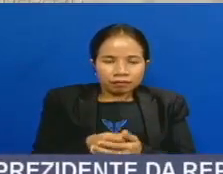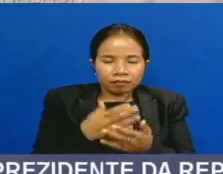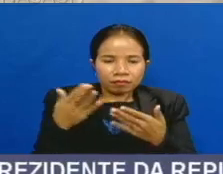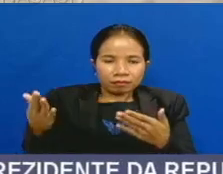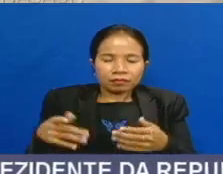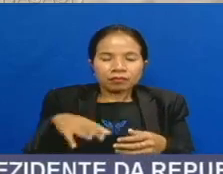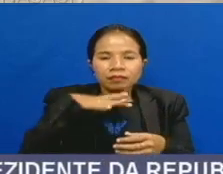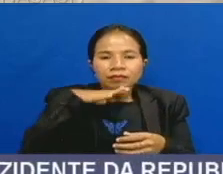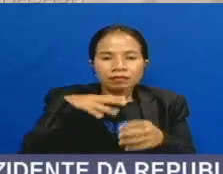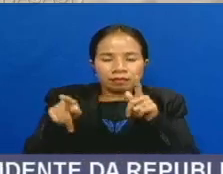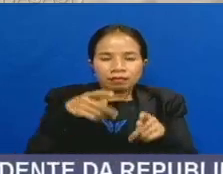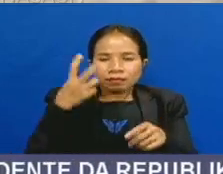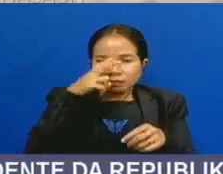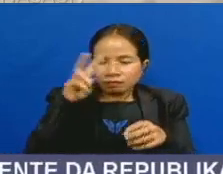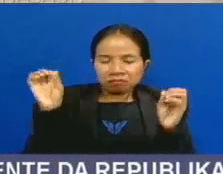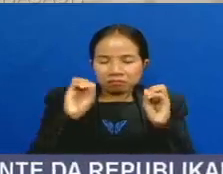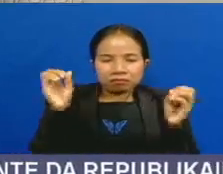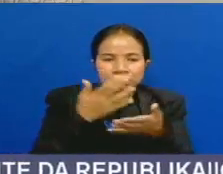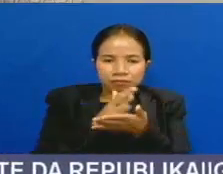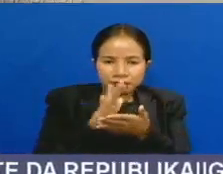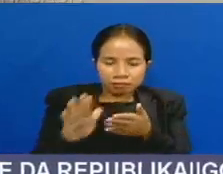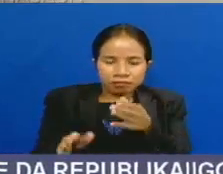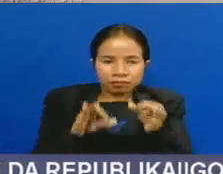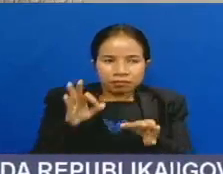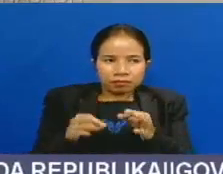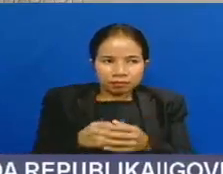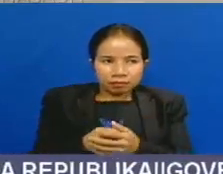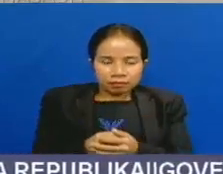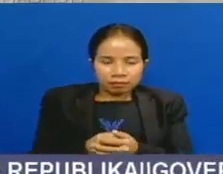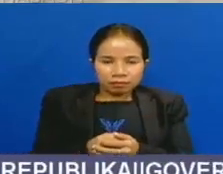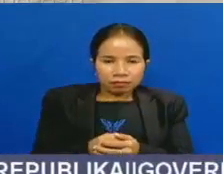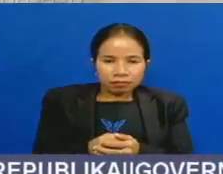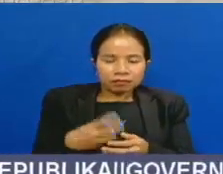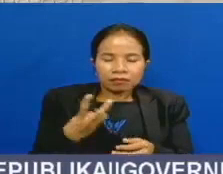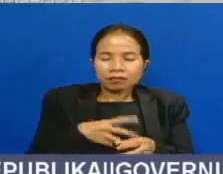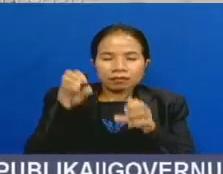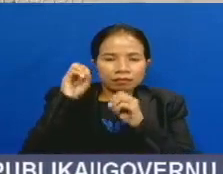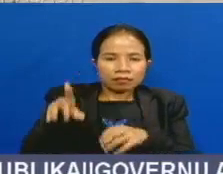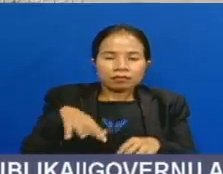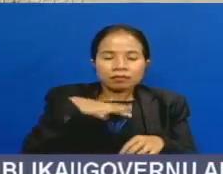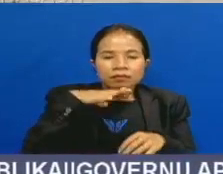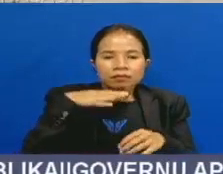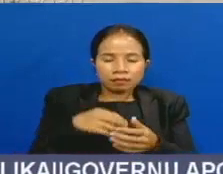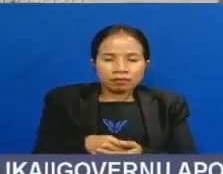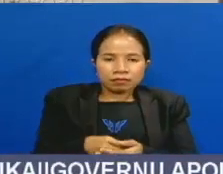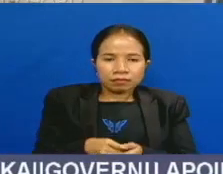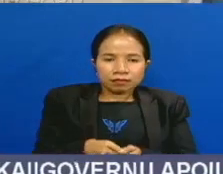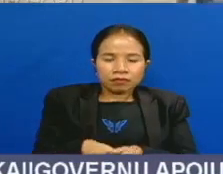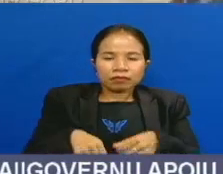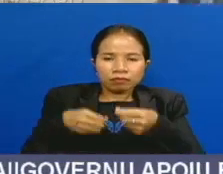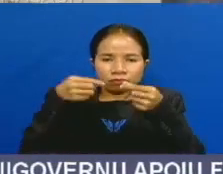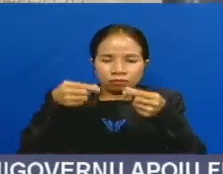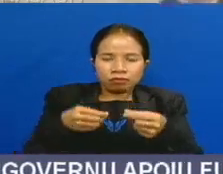sierne foe ay mamai hari di daruma lahona kono mo la susali mo ras ne an soe ba sampa de balung ba ko hang pa